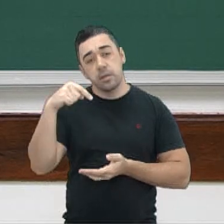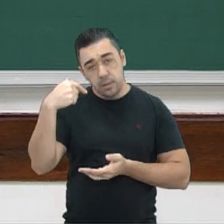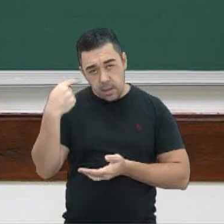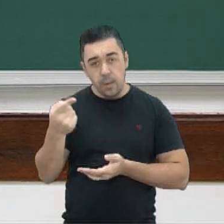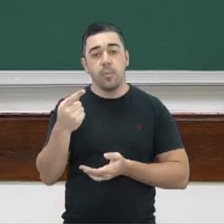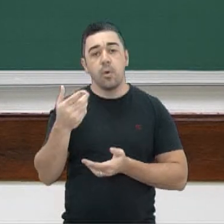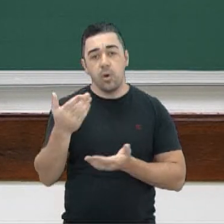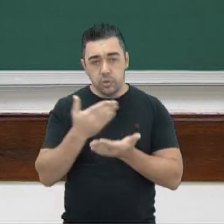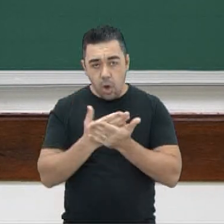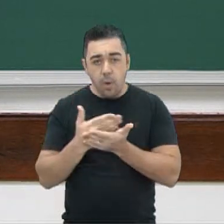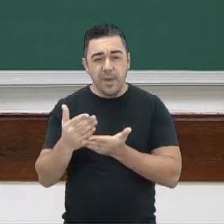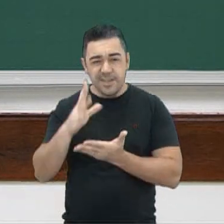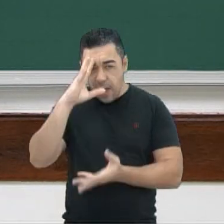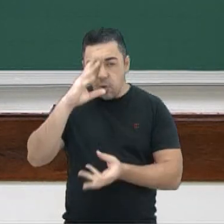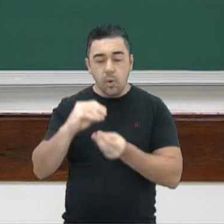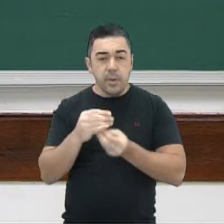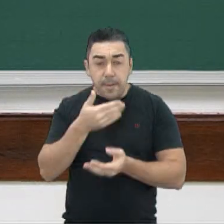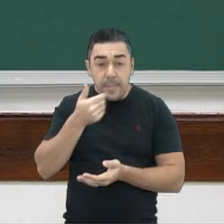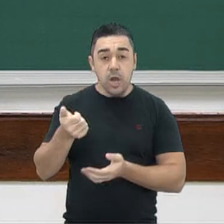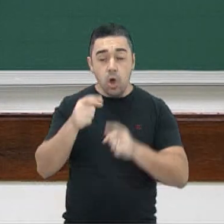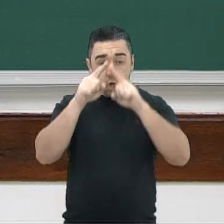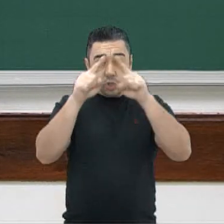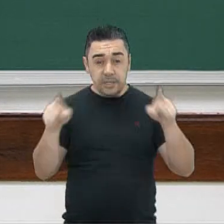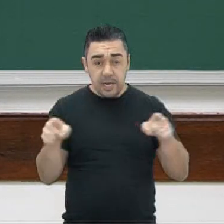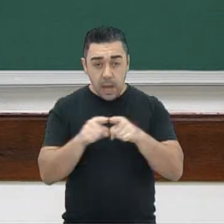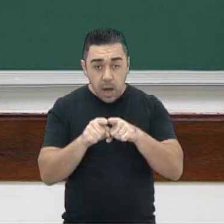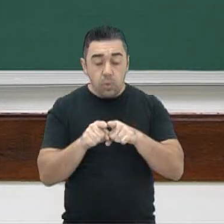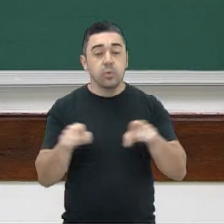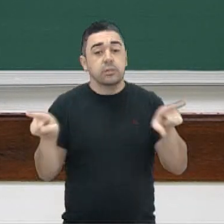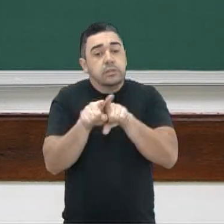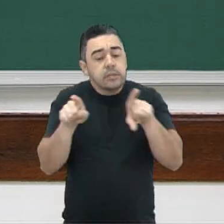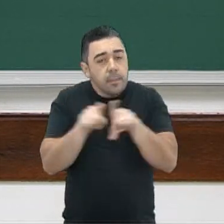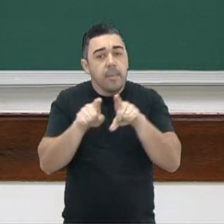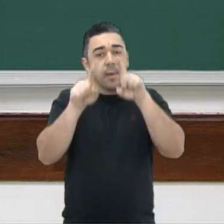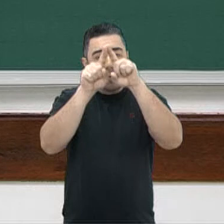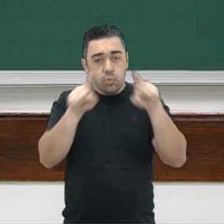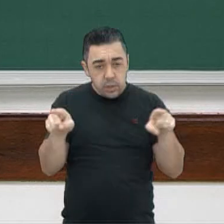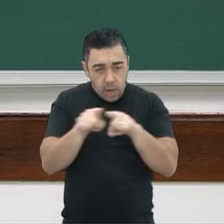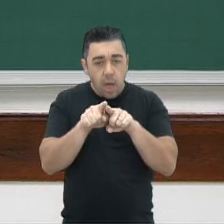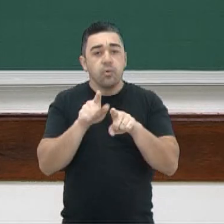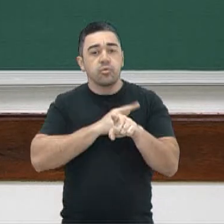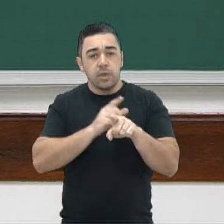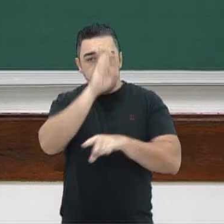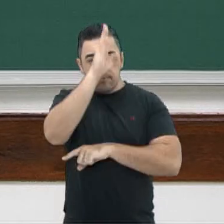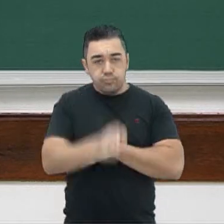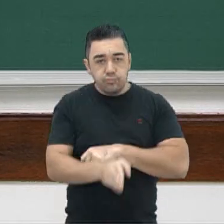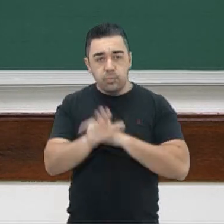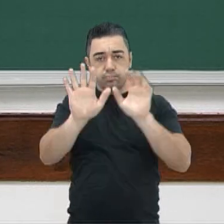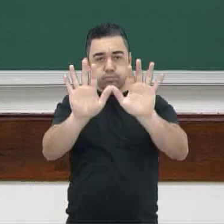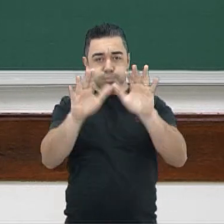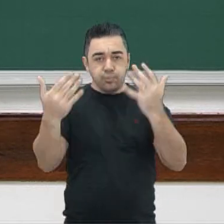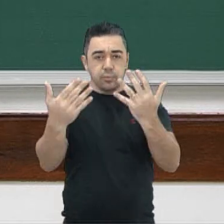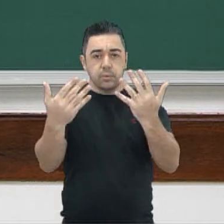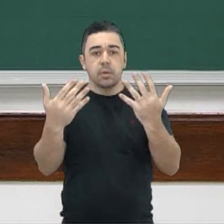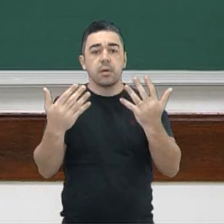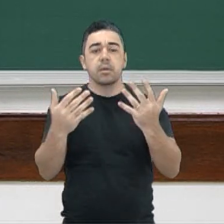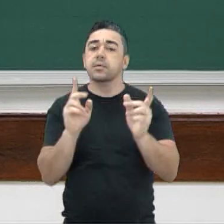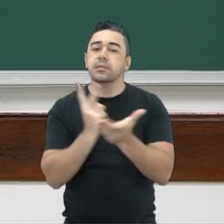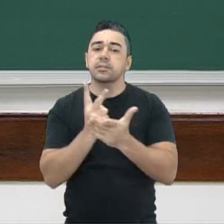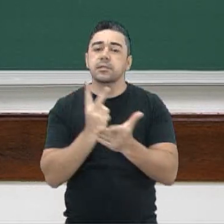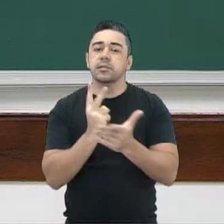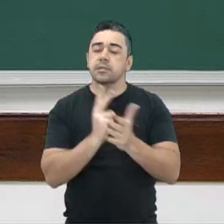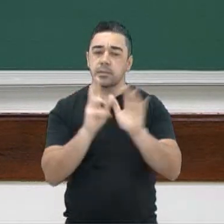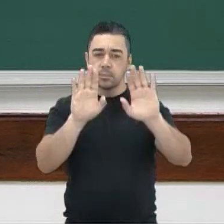para o triângulo. Então, tanto no triângulo como no segmento de reta, a mediatriz vai dividir o lado oposto sempre